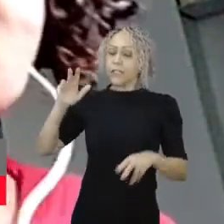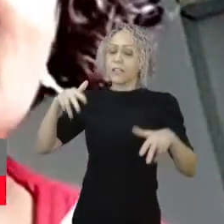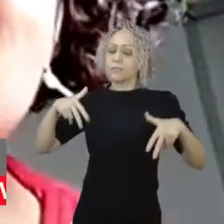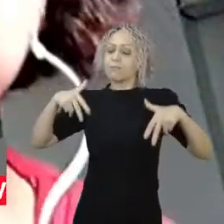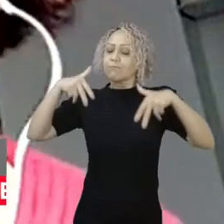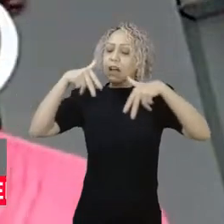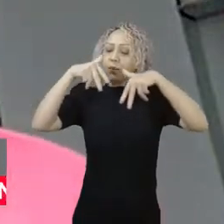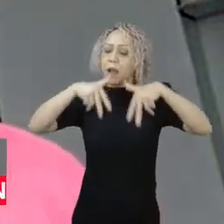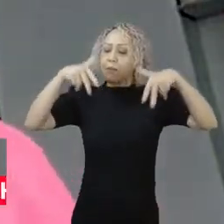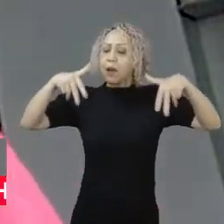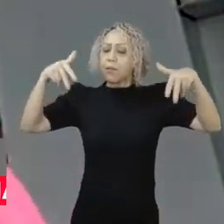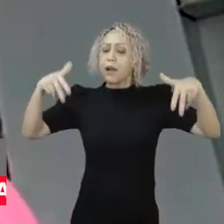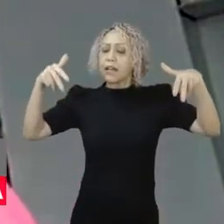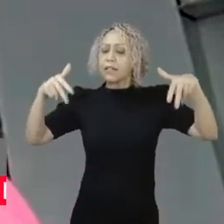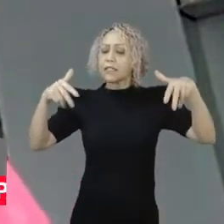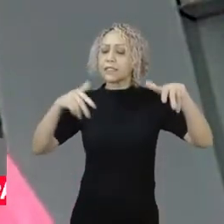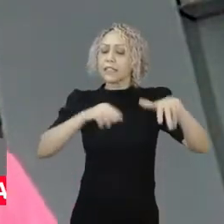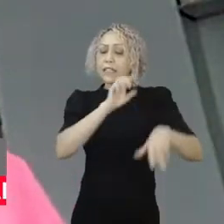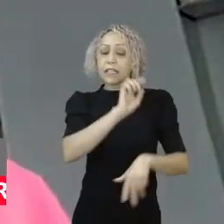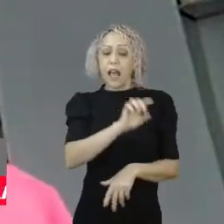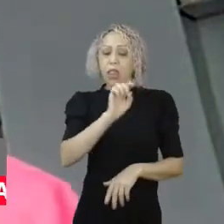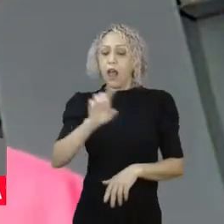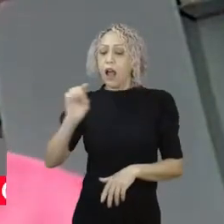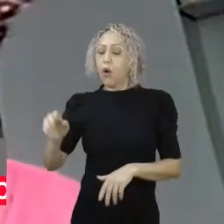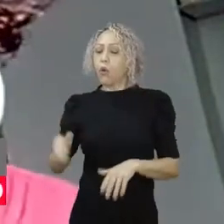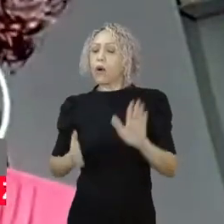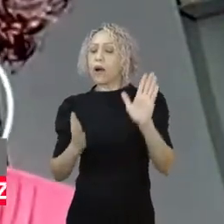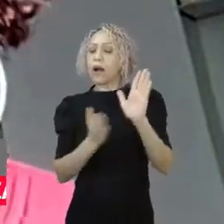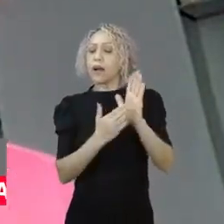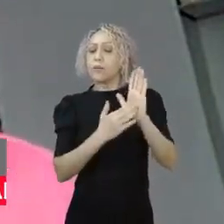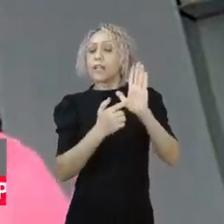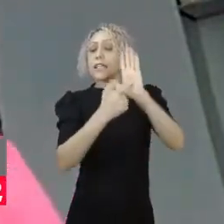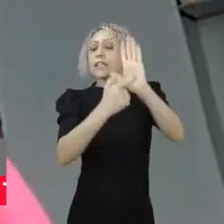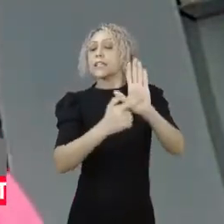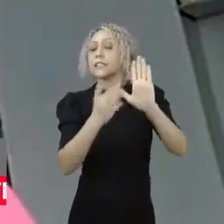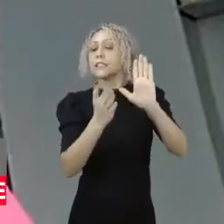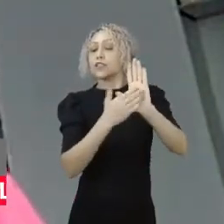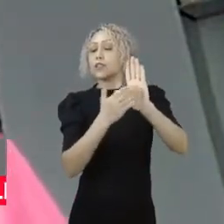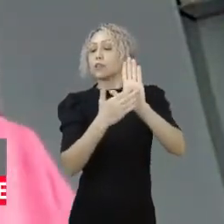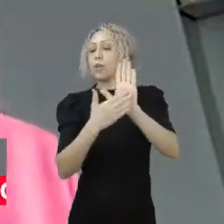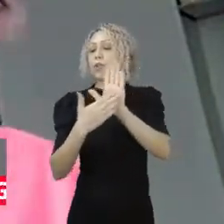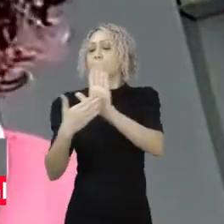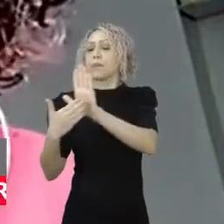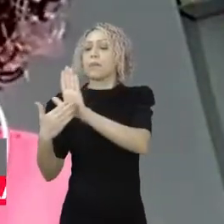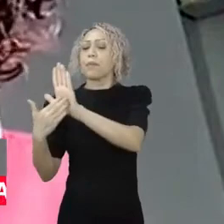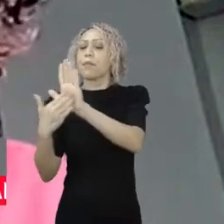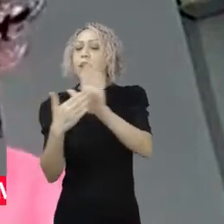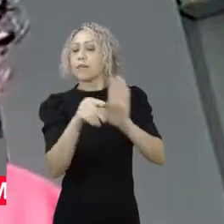a comunidade, a densidade eleitoral da comunidade